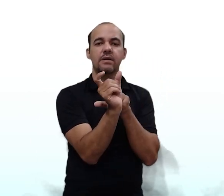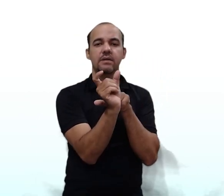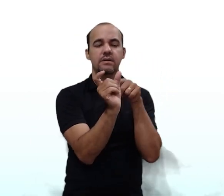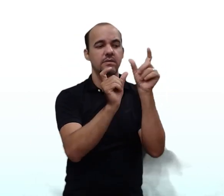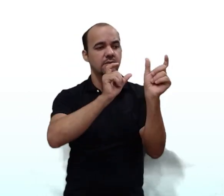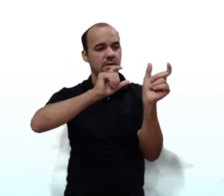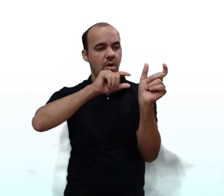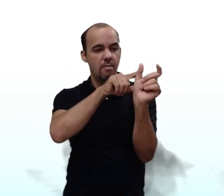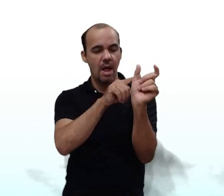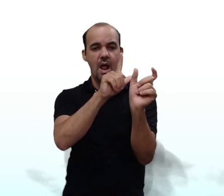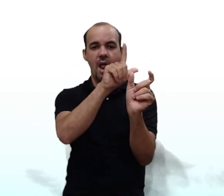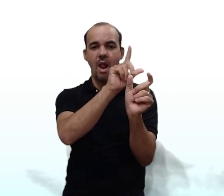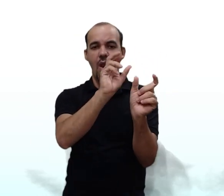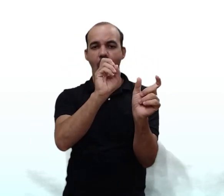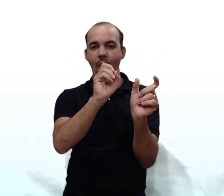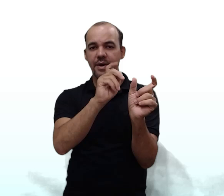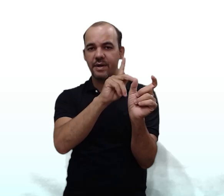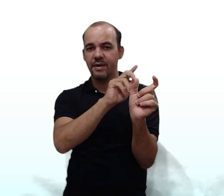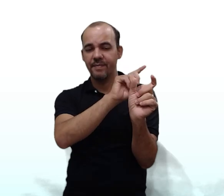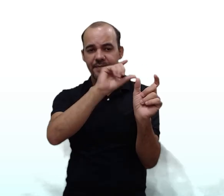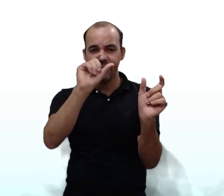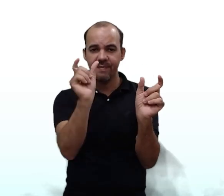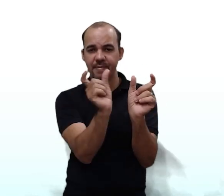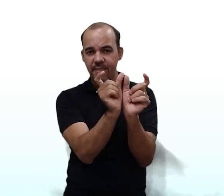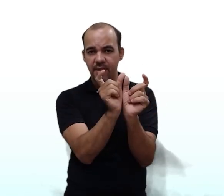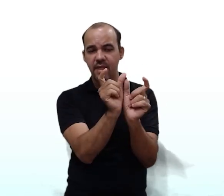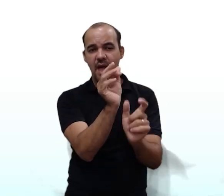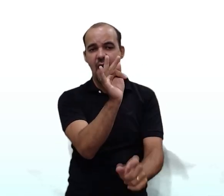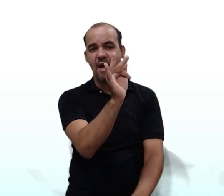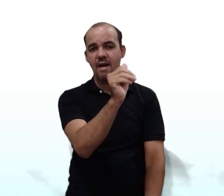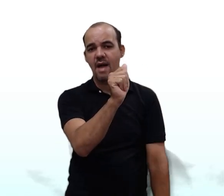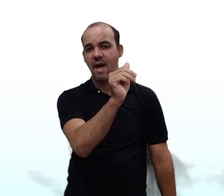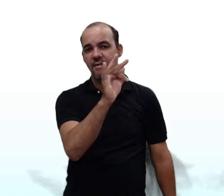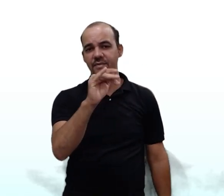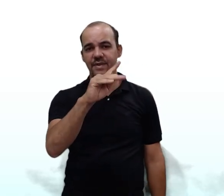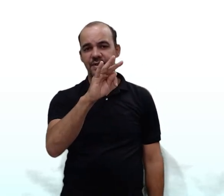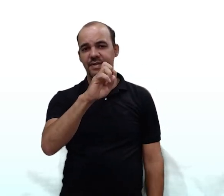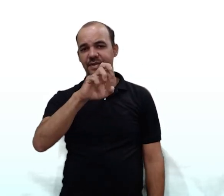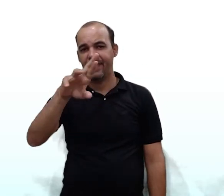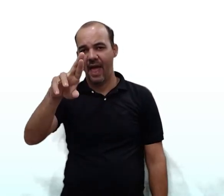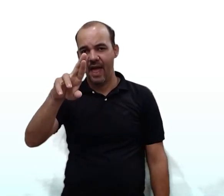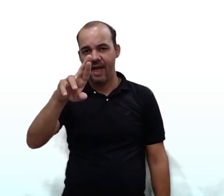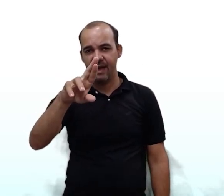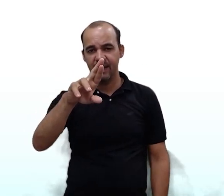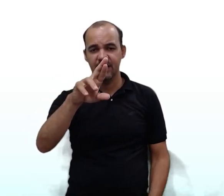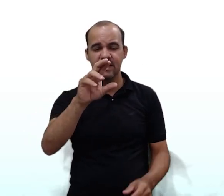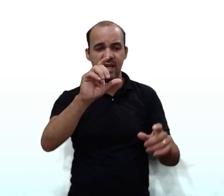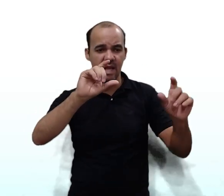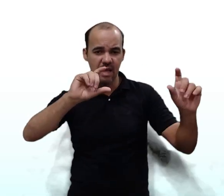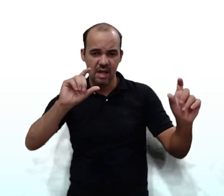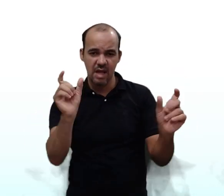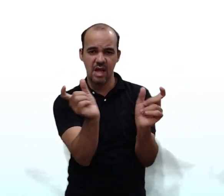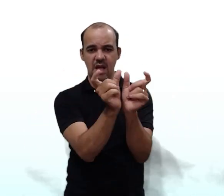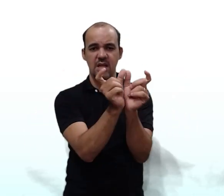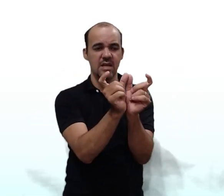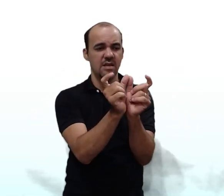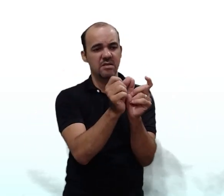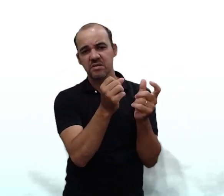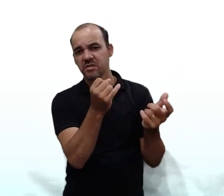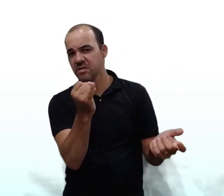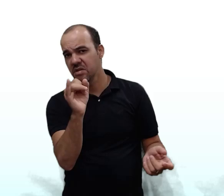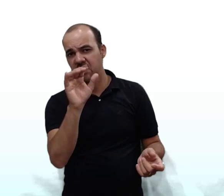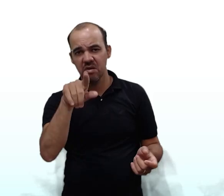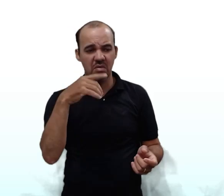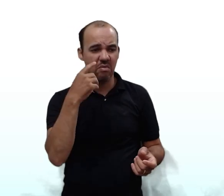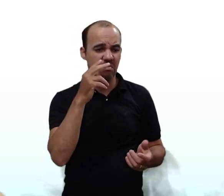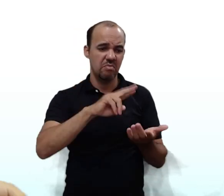está sozinho. Ele está acompanhado pelo after, que é a partícula que eu te falei. E aí se eu fosse fazer uma tradução literal do